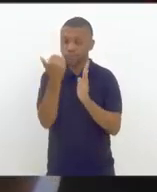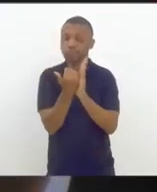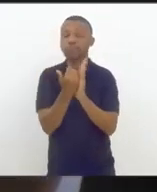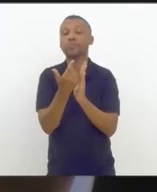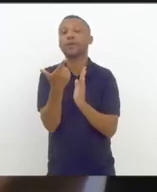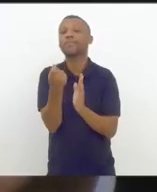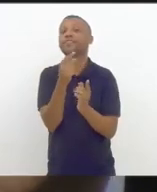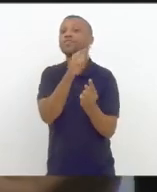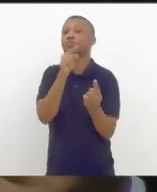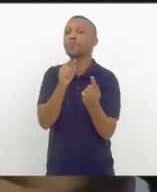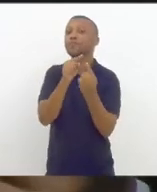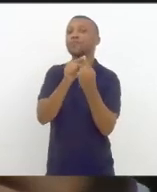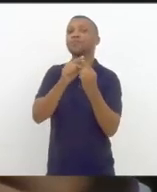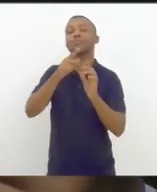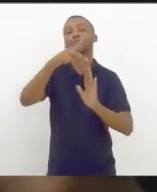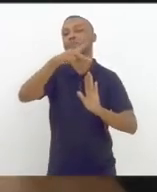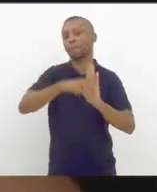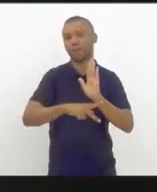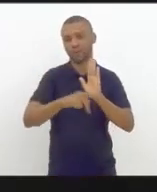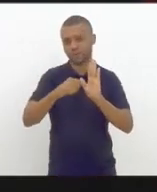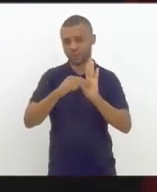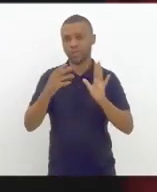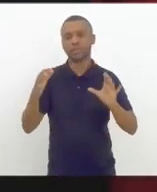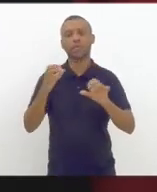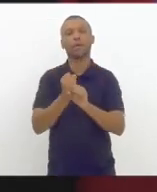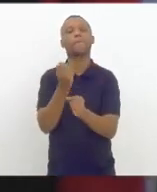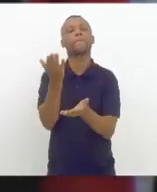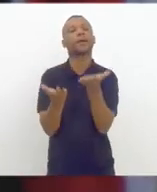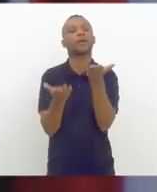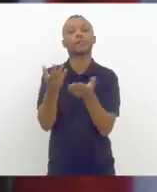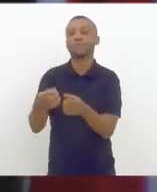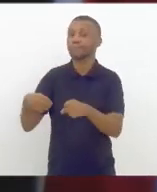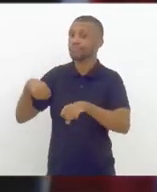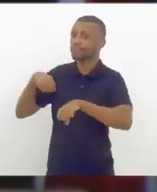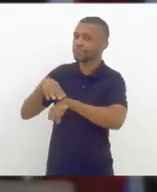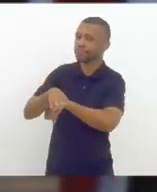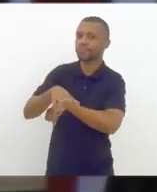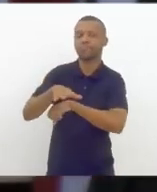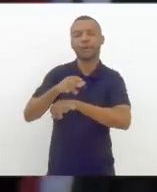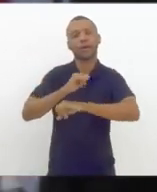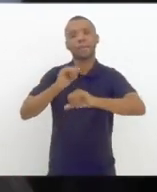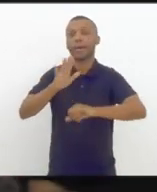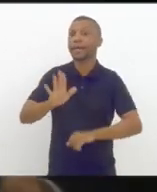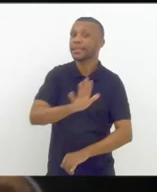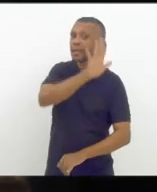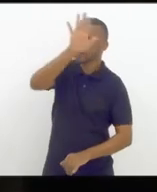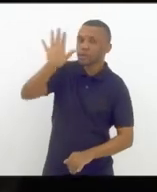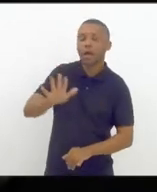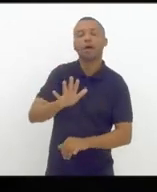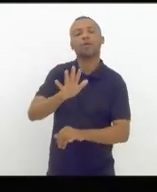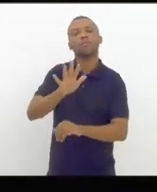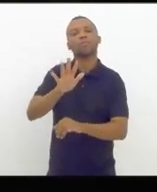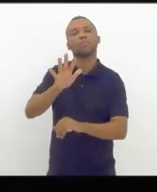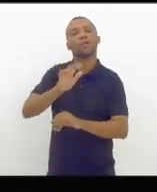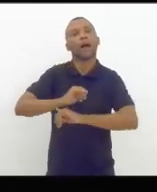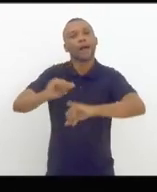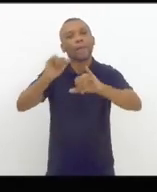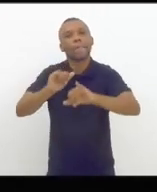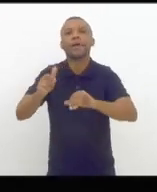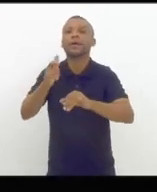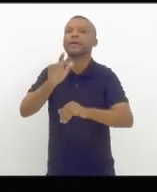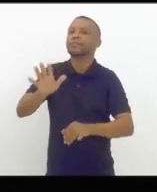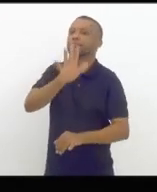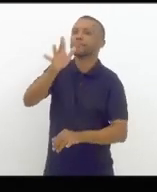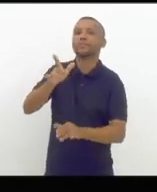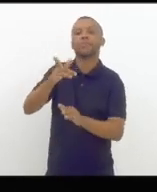balanço foi lançado hoje pela campanha Nacional pelo Direito educação que regularmente publica estudos e